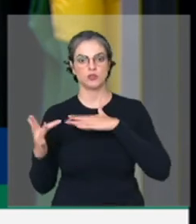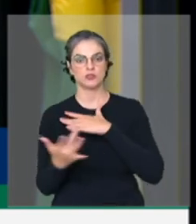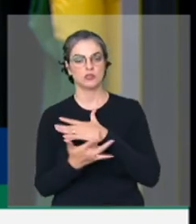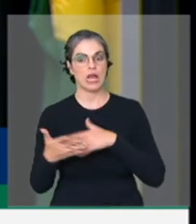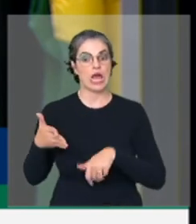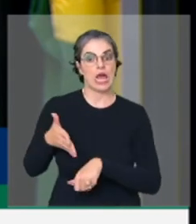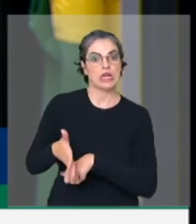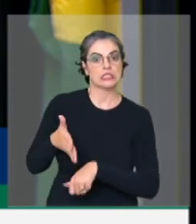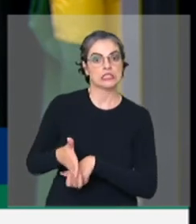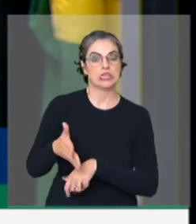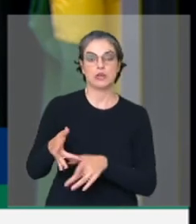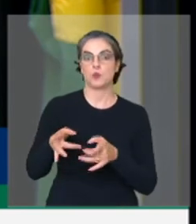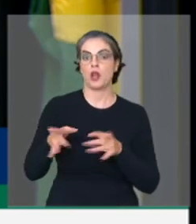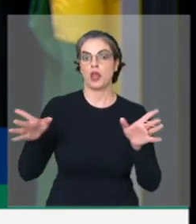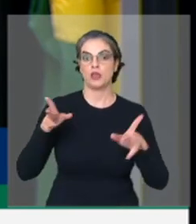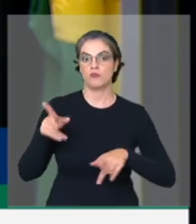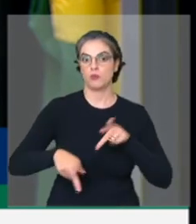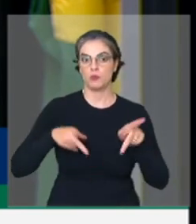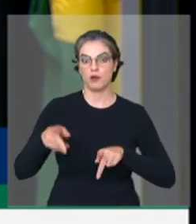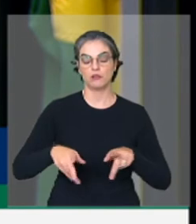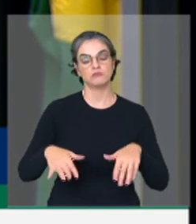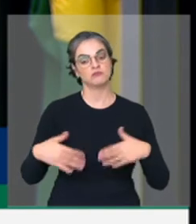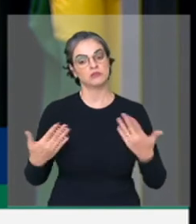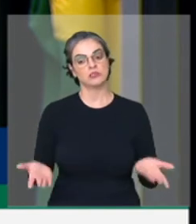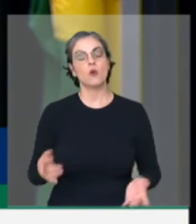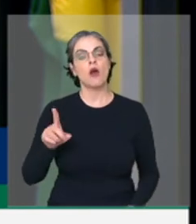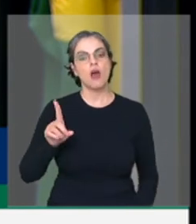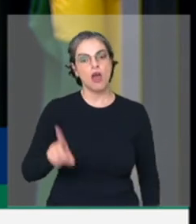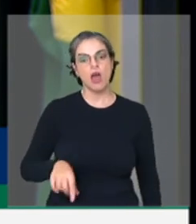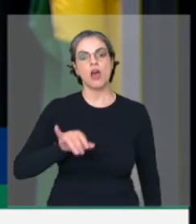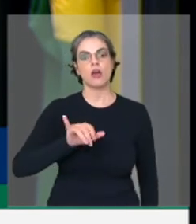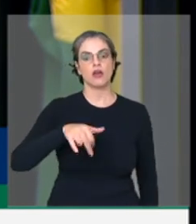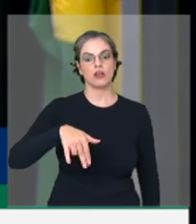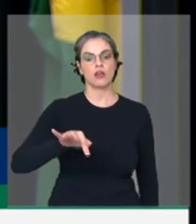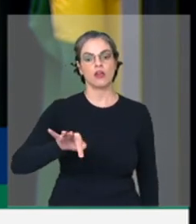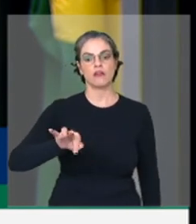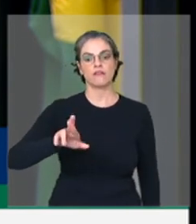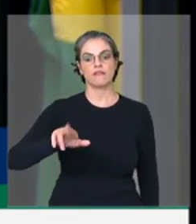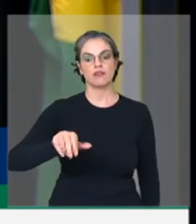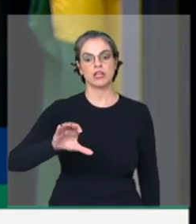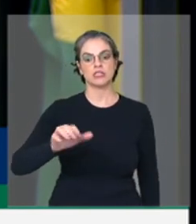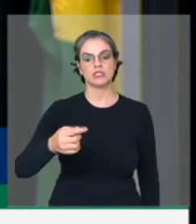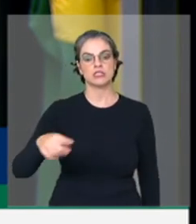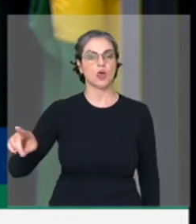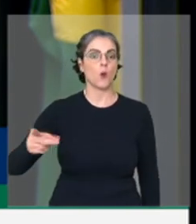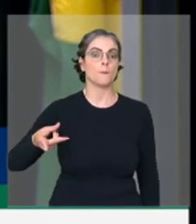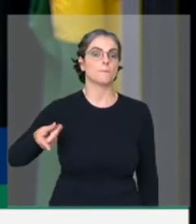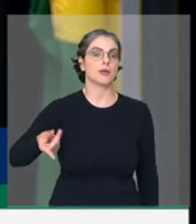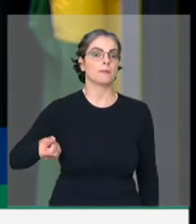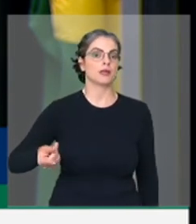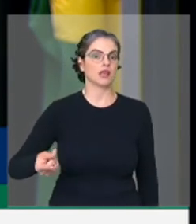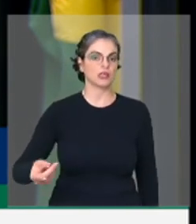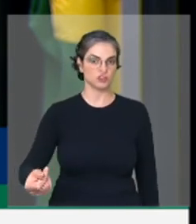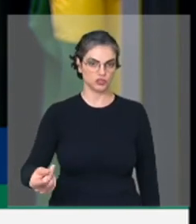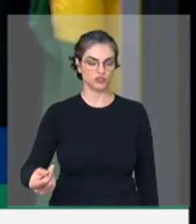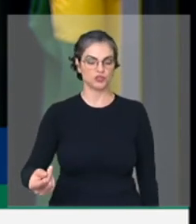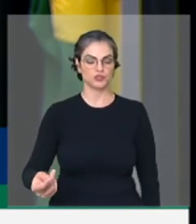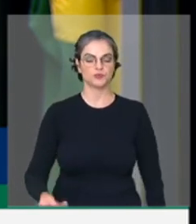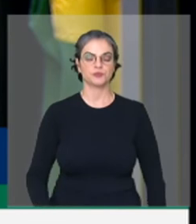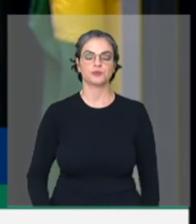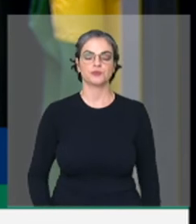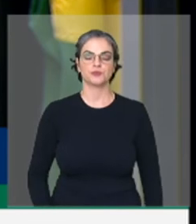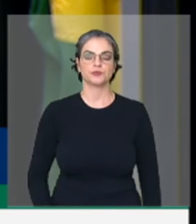ao público, ficando caracterizada uma infração de natureza permanente. De acordo ainda com o